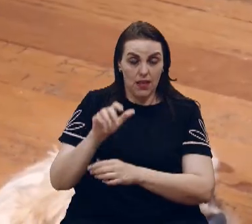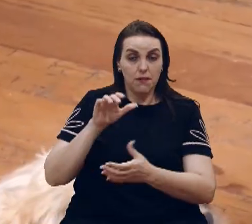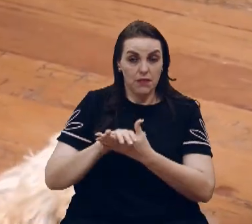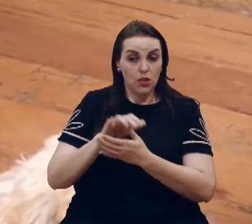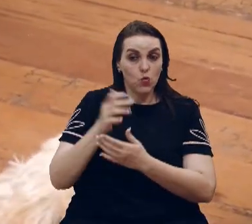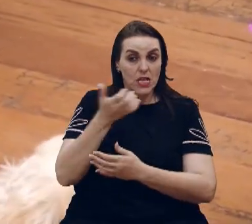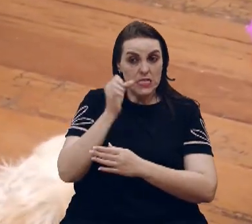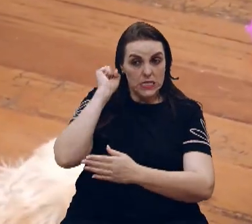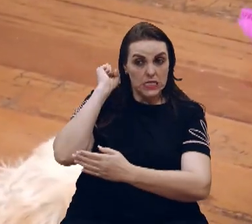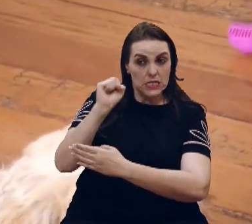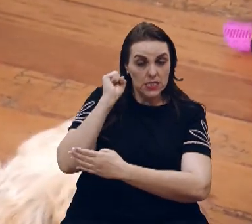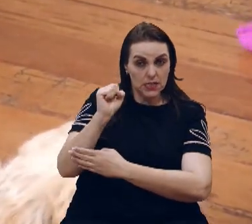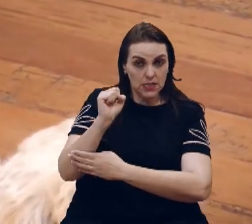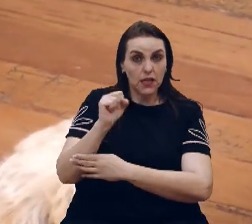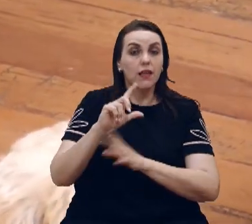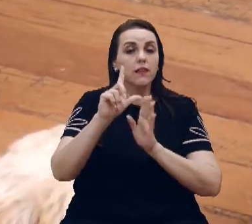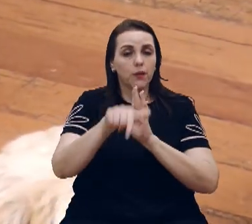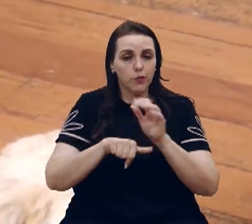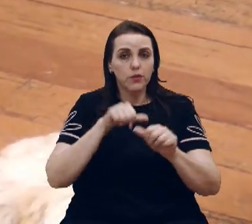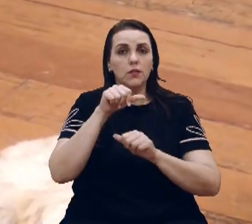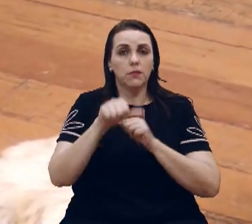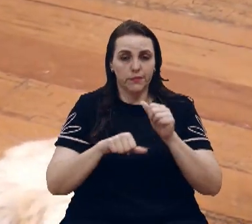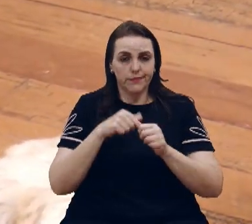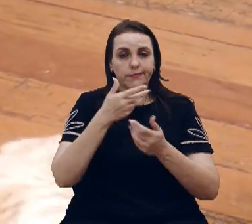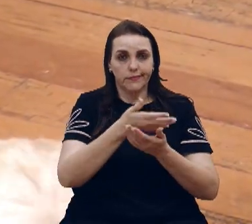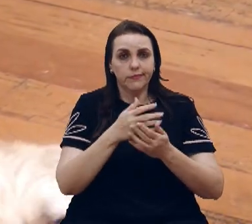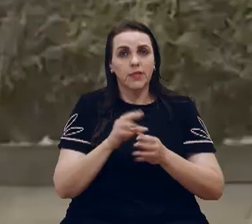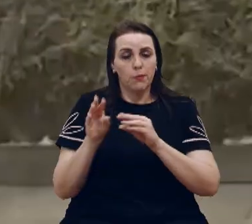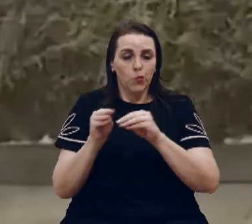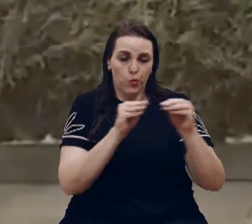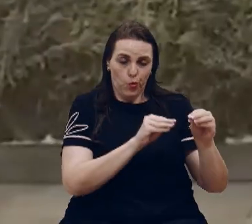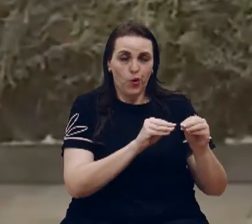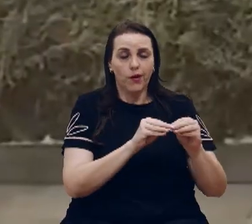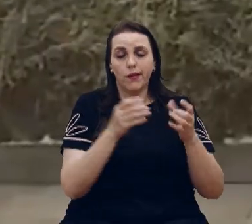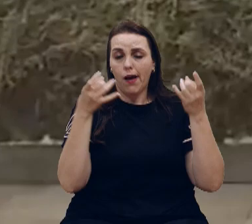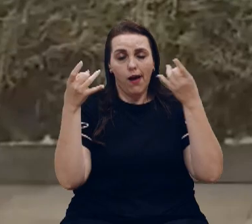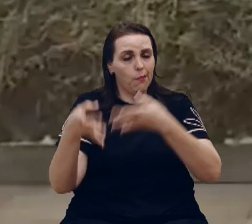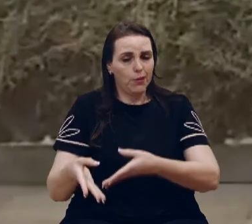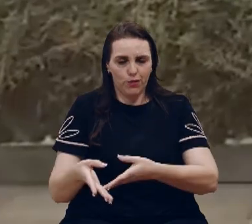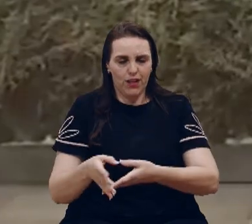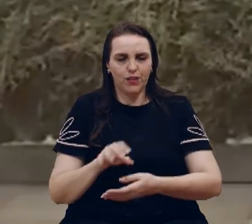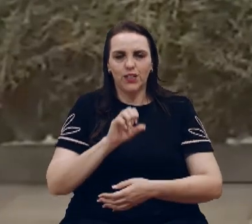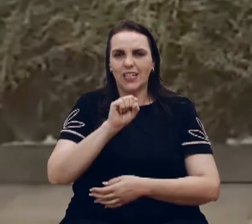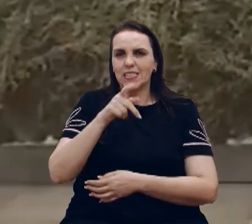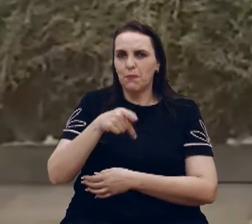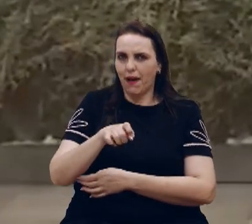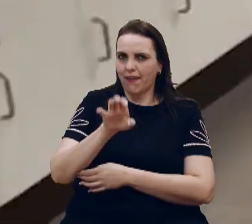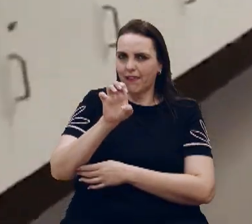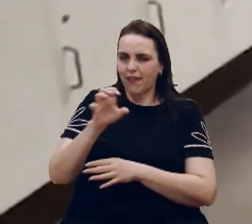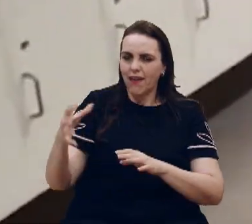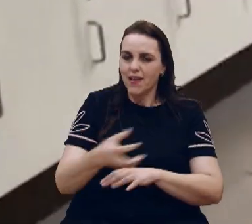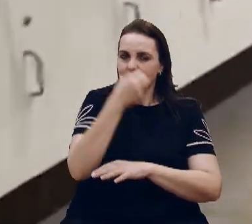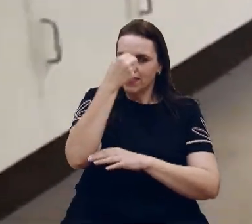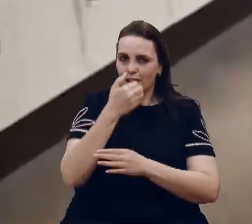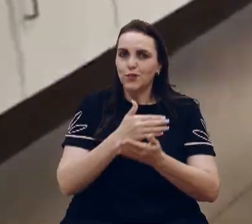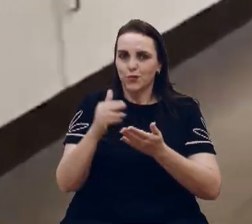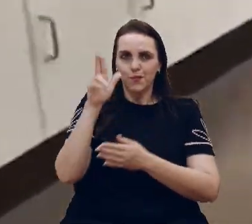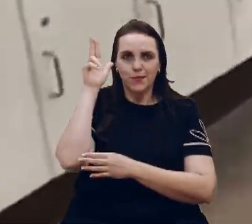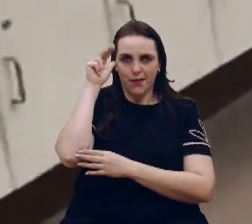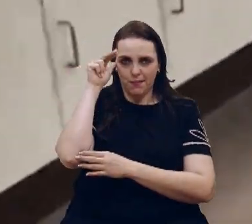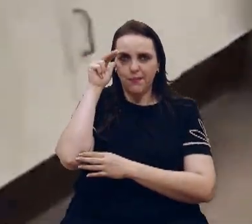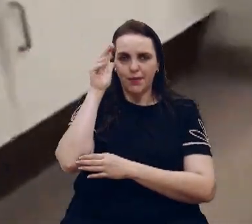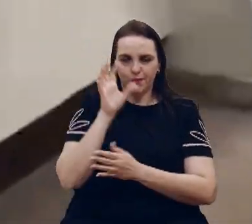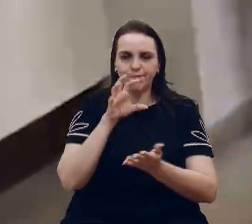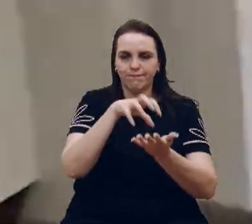esfaquear e depois, com a mudança da dona, foi abandonado. Já Spike foi resgatado no início do mês de abril, pelo Departamento de